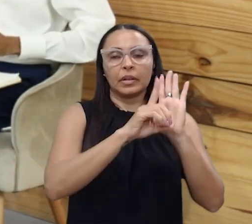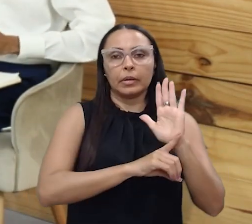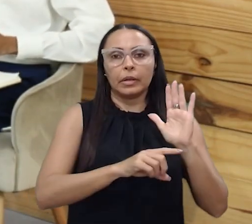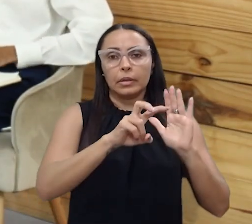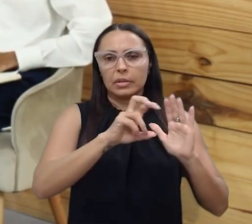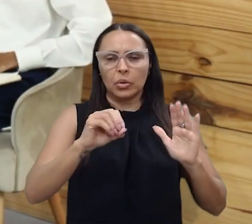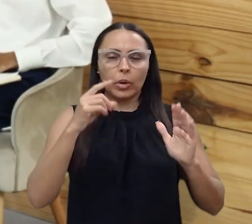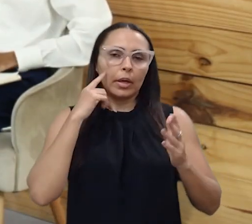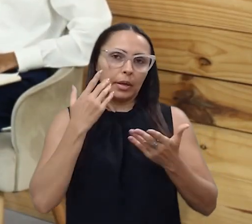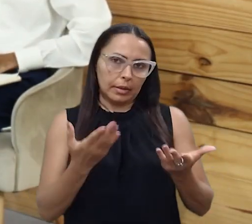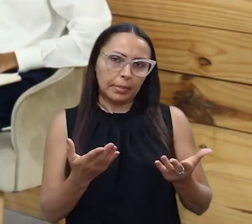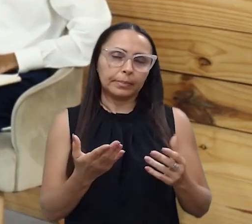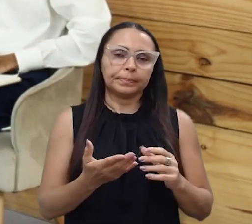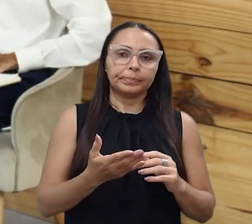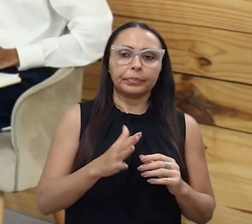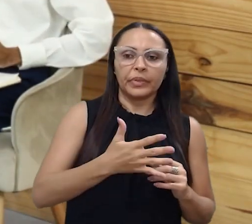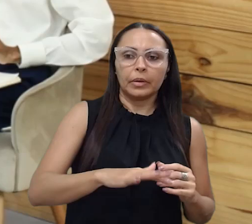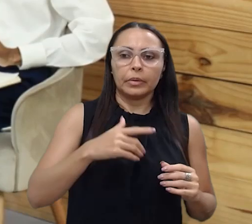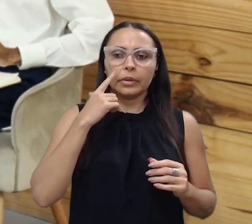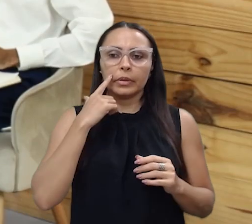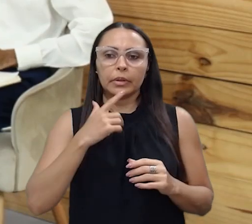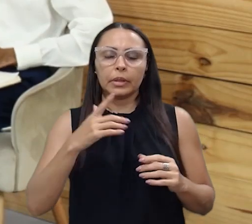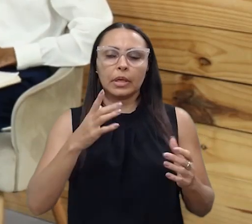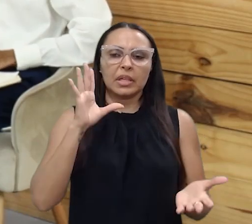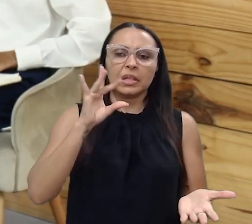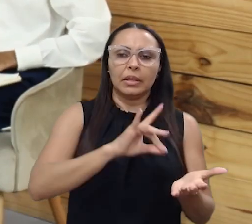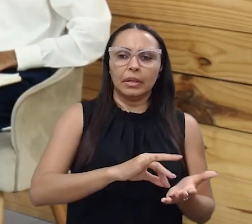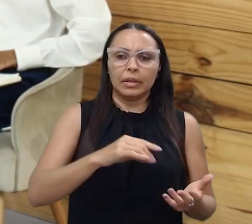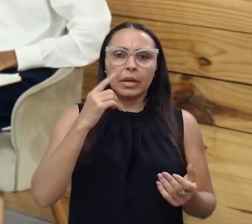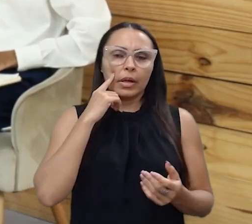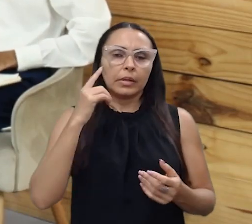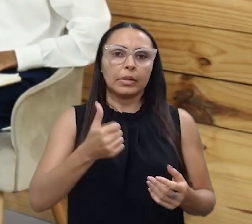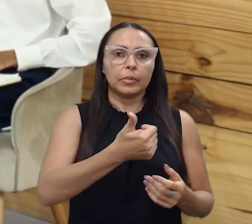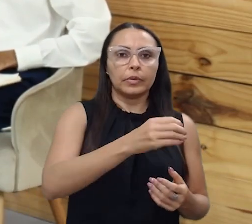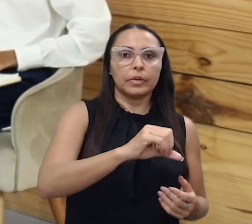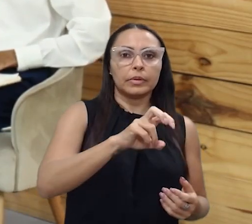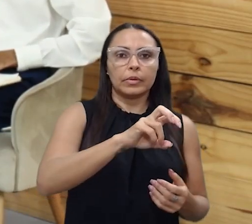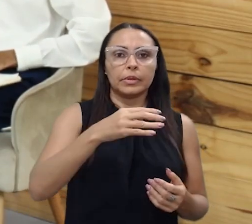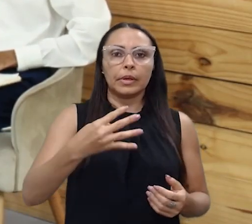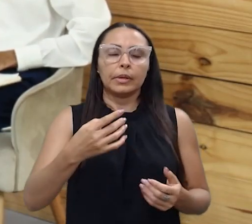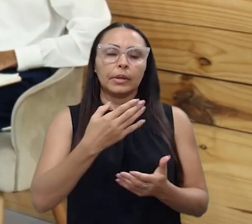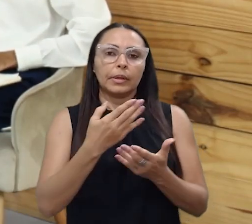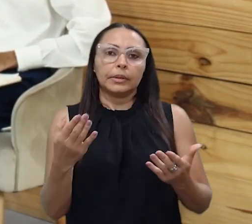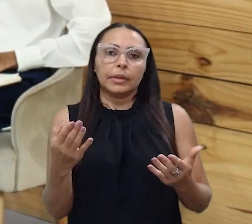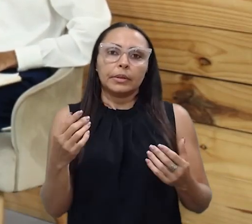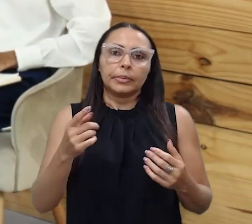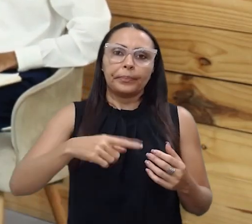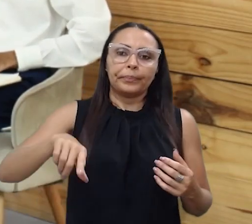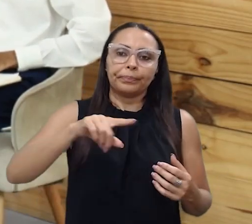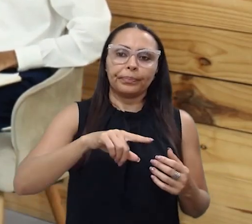seguinte, ainda na década de 50, mas exatamente em 1954, junto com Gastão de Holanda e